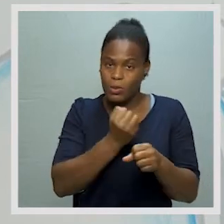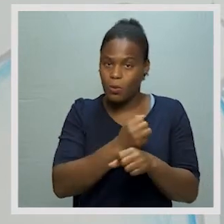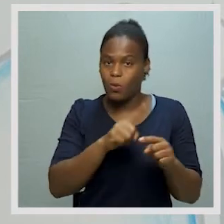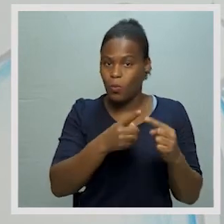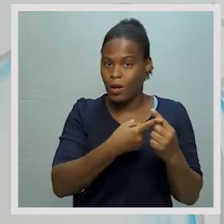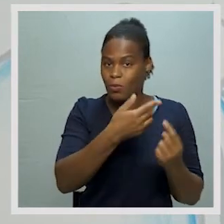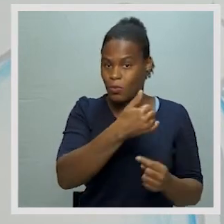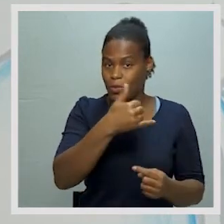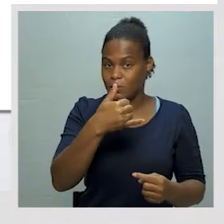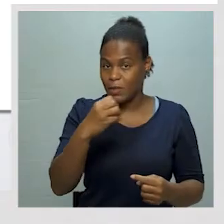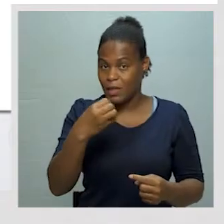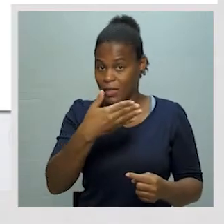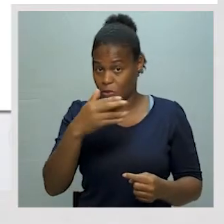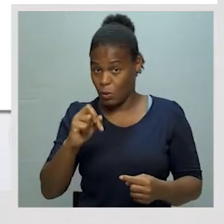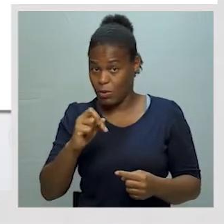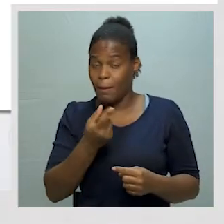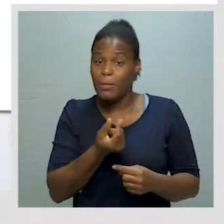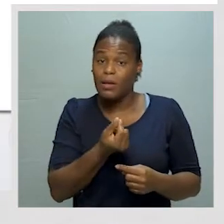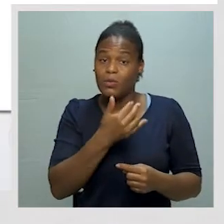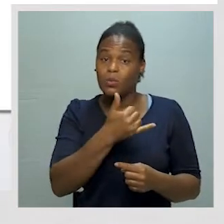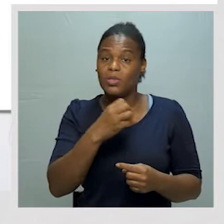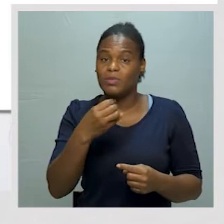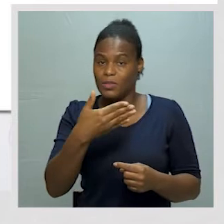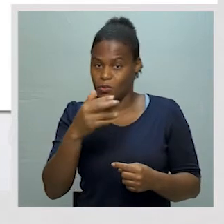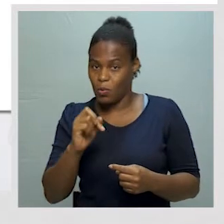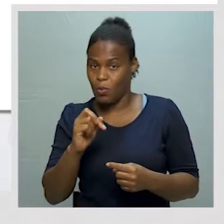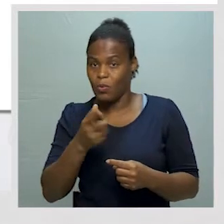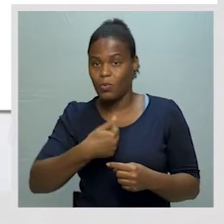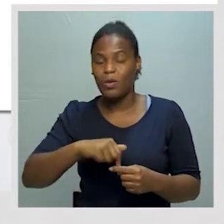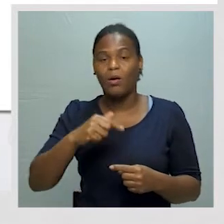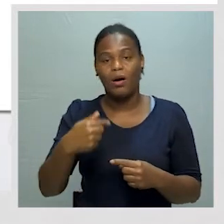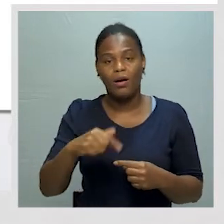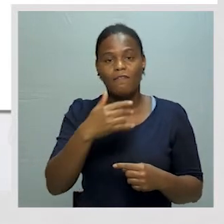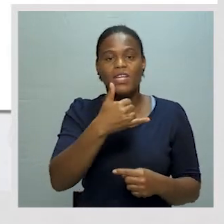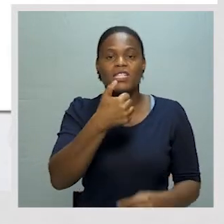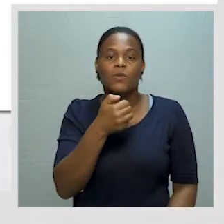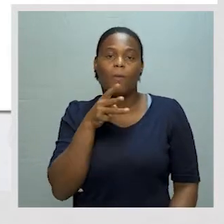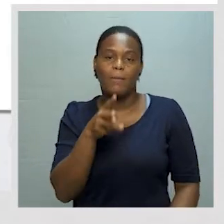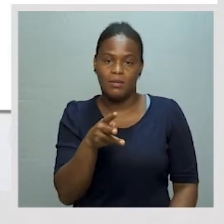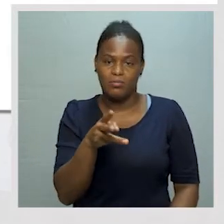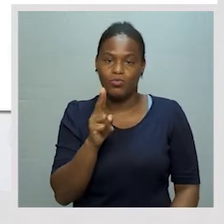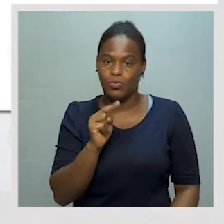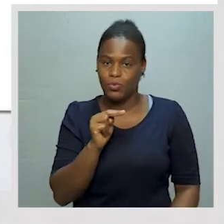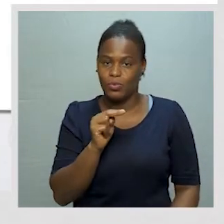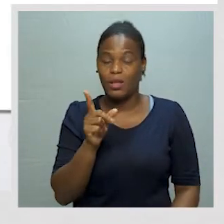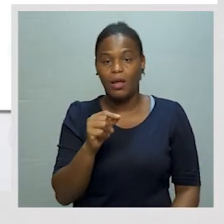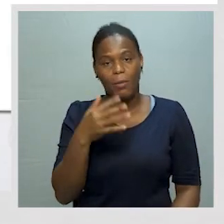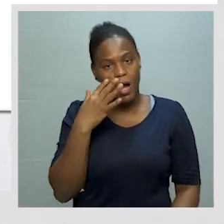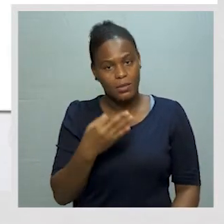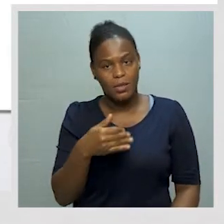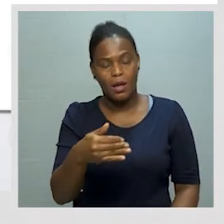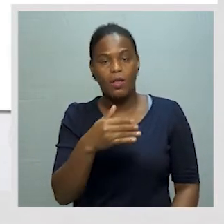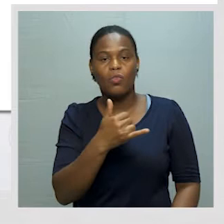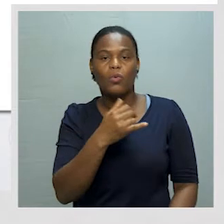produção de 2018 a preços de 2018, nós temos 25.000 escudos. E assim